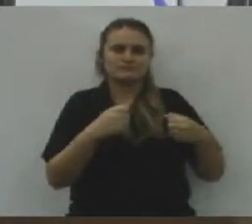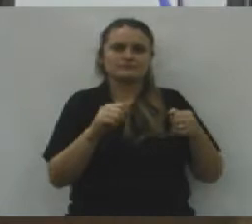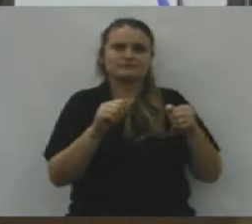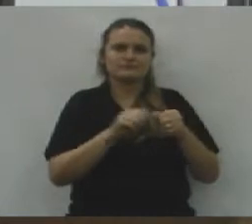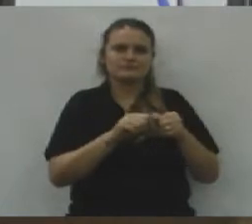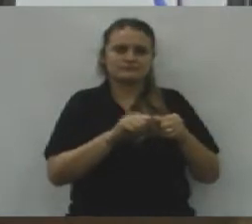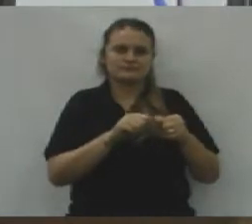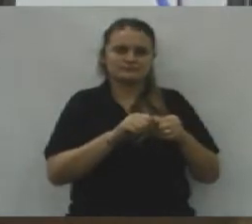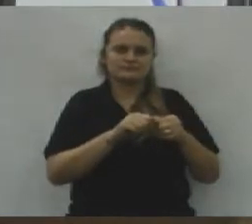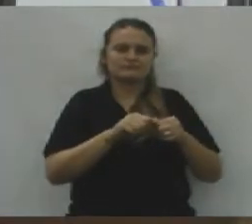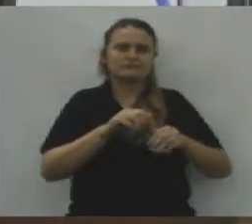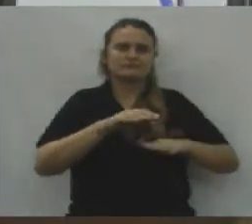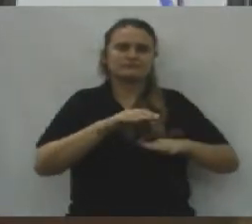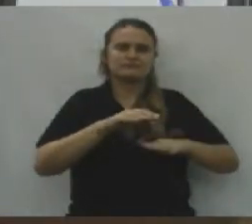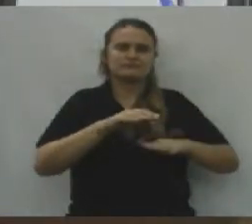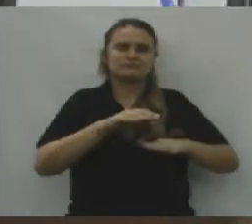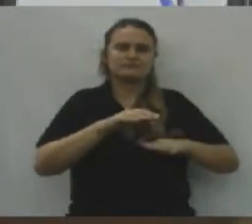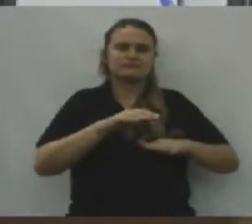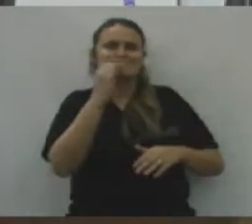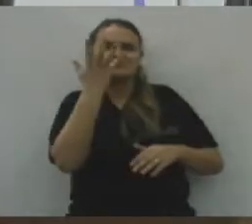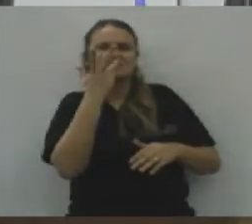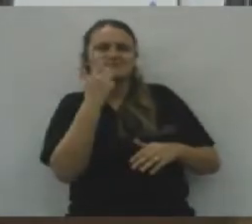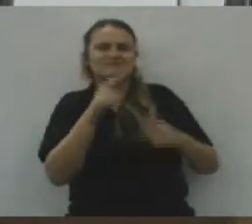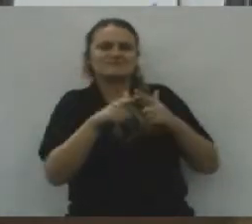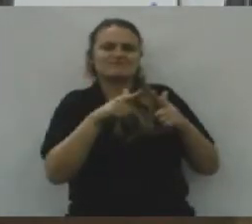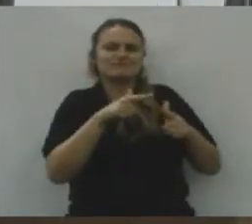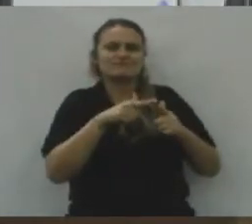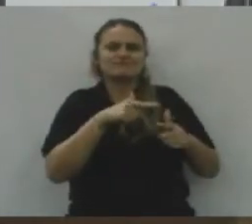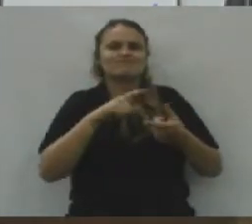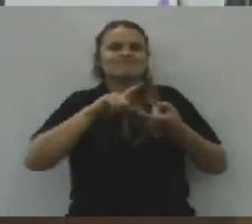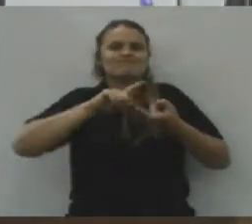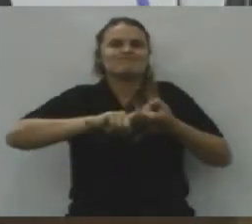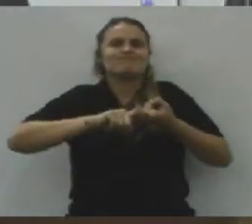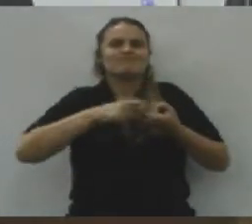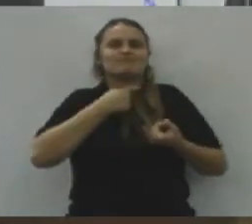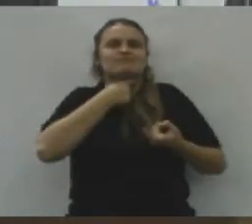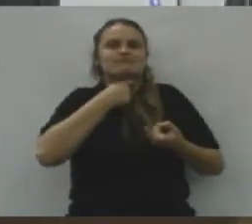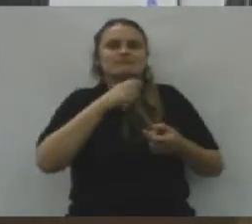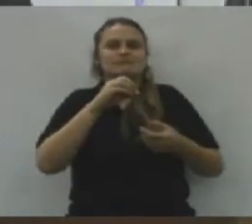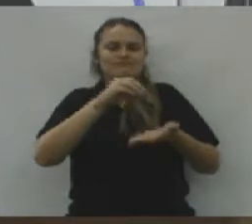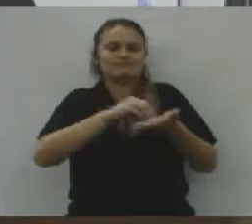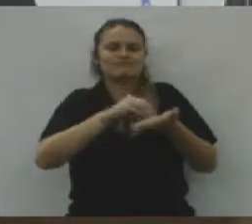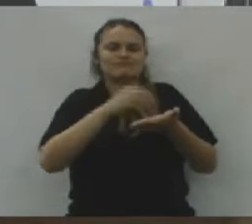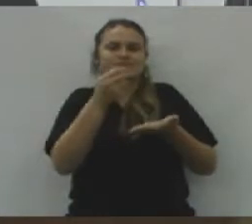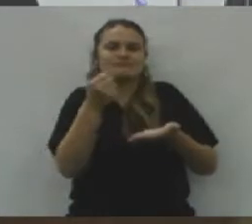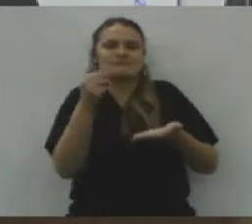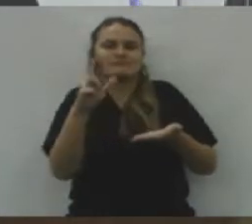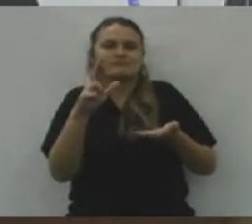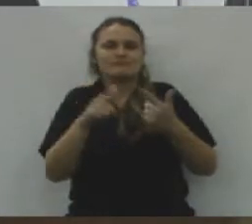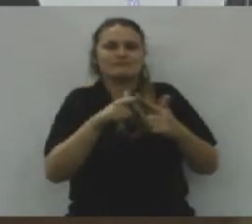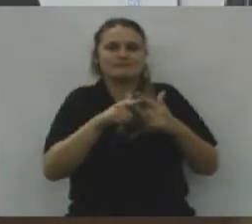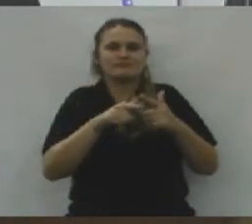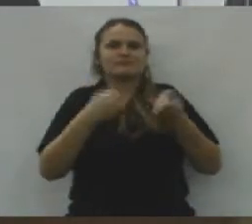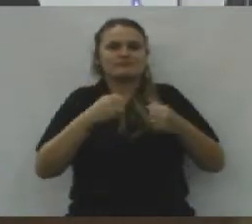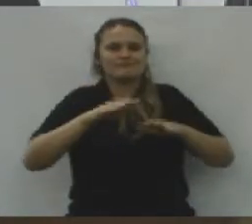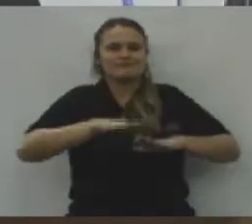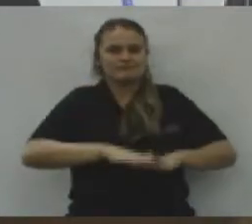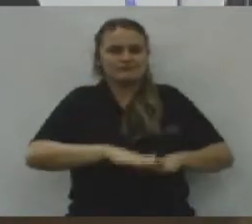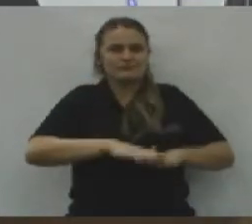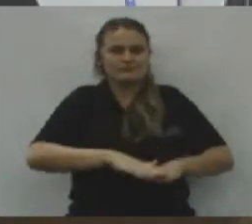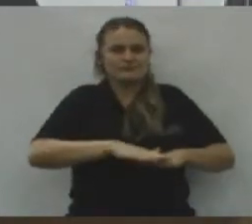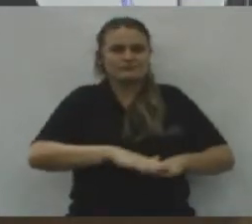a ressuscitação ou primeiros socorros para que não haja lesões cerebrais, inclusive na